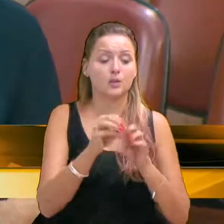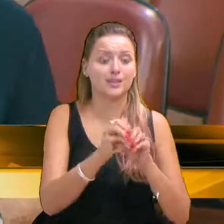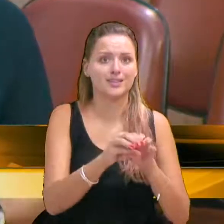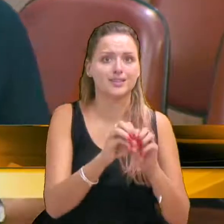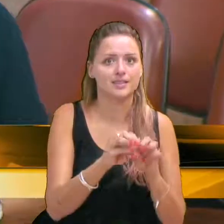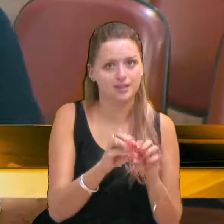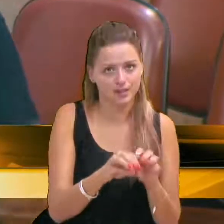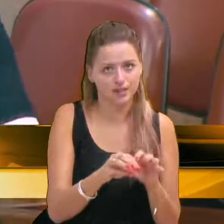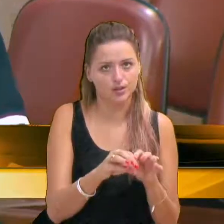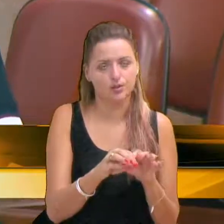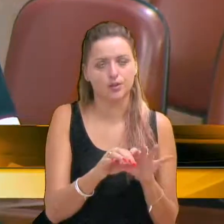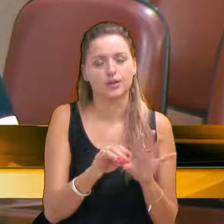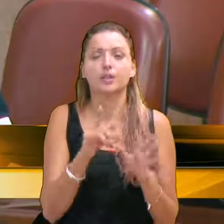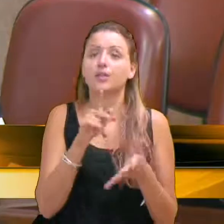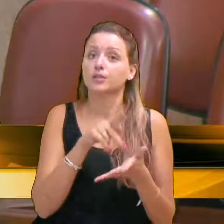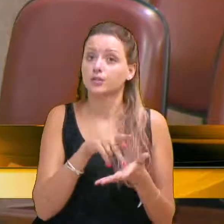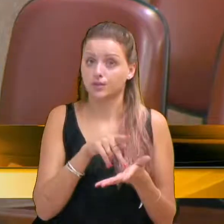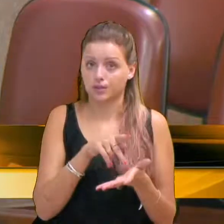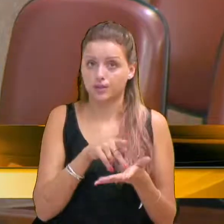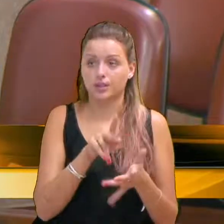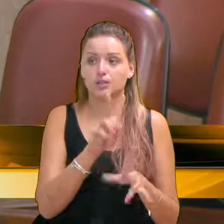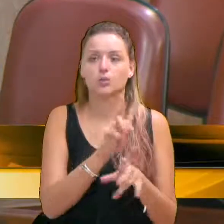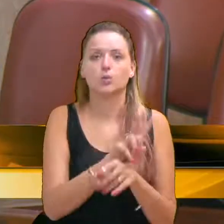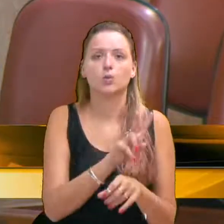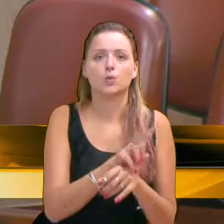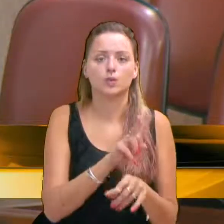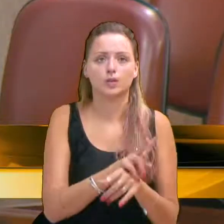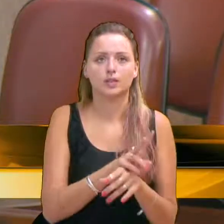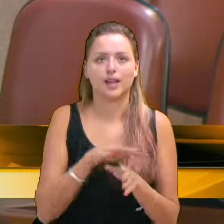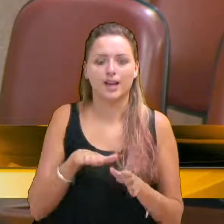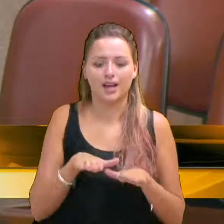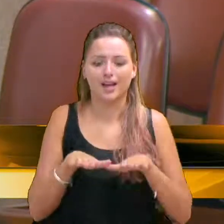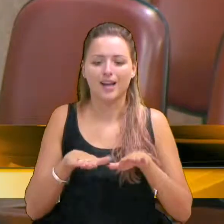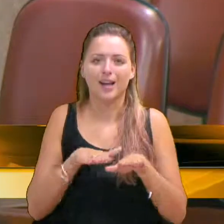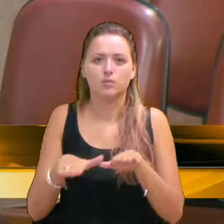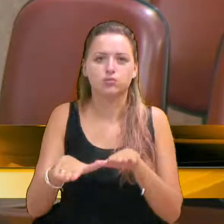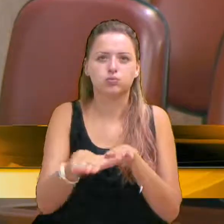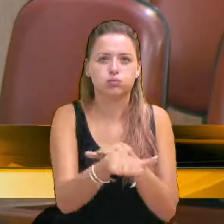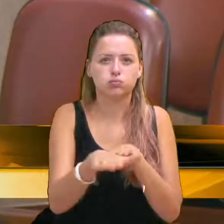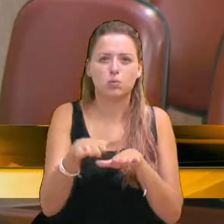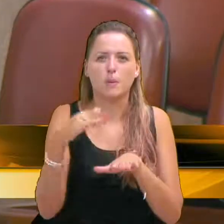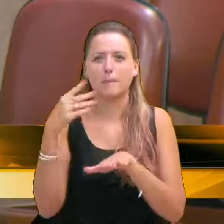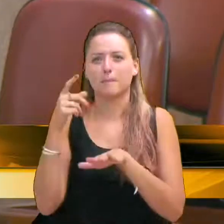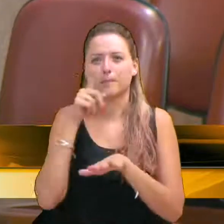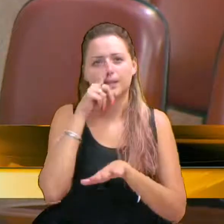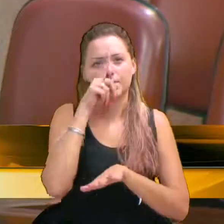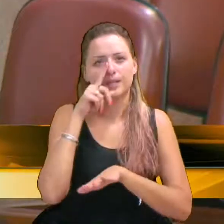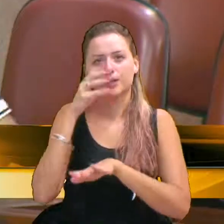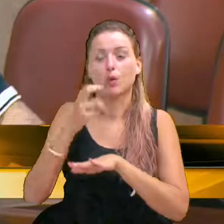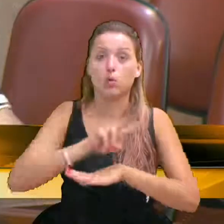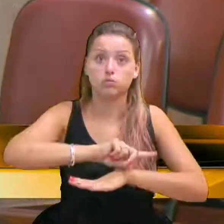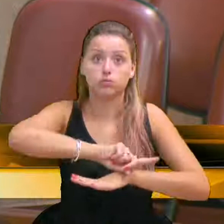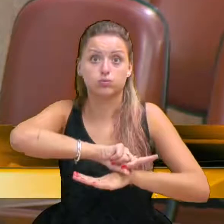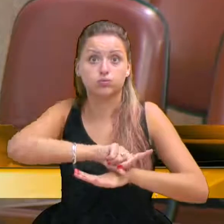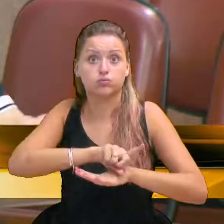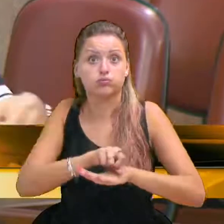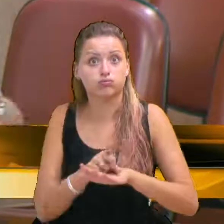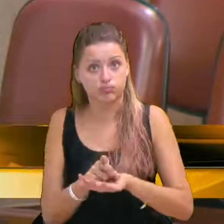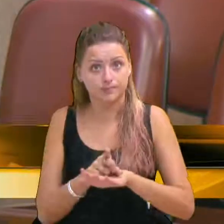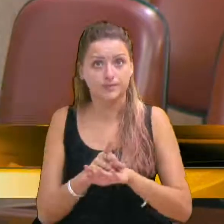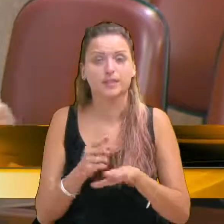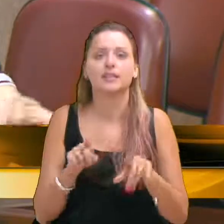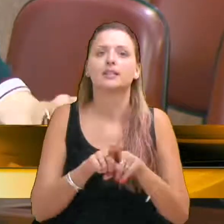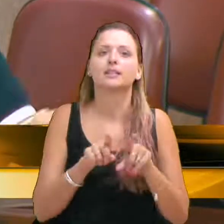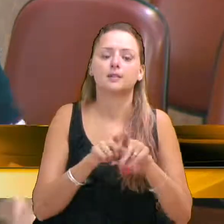pedagógico, de efetivamente cuidar das ultrapassagens perigosas, os excessos de velocidade, aqueles motoristas que